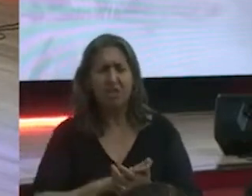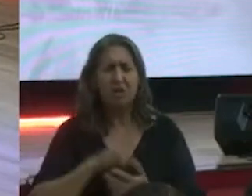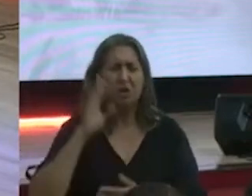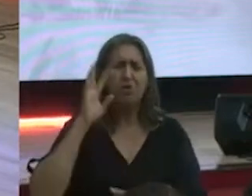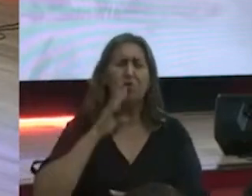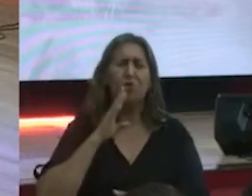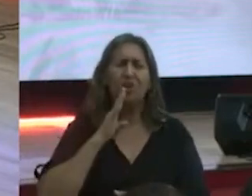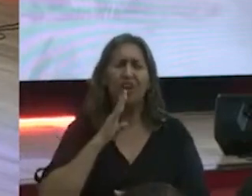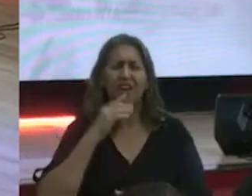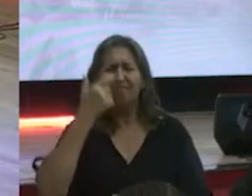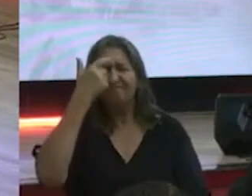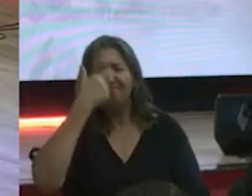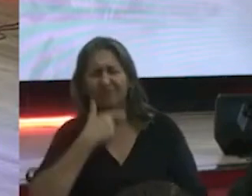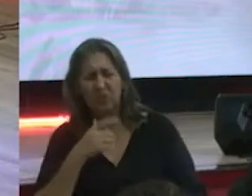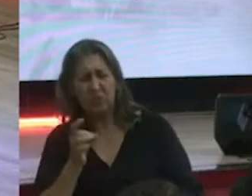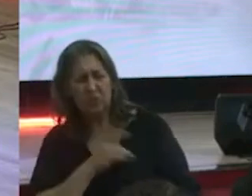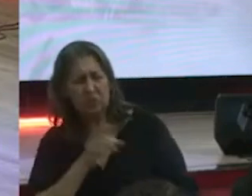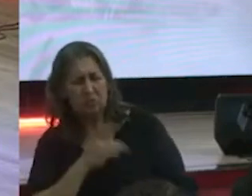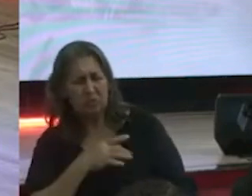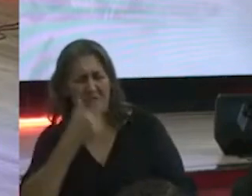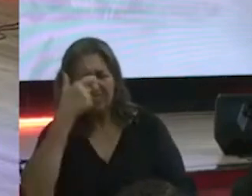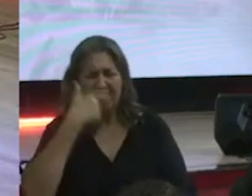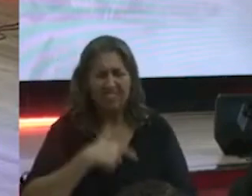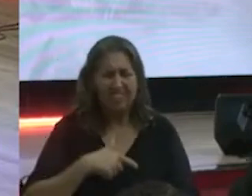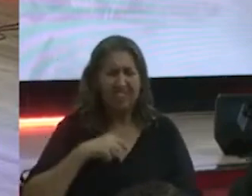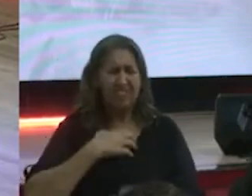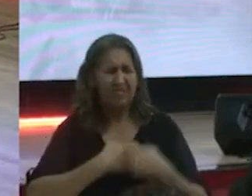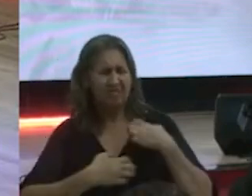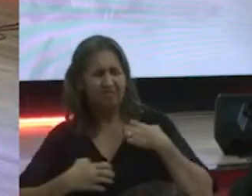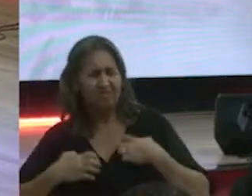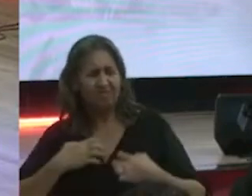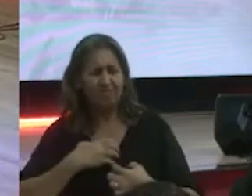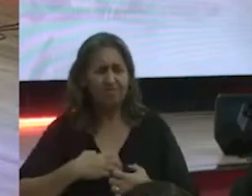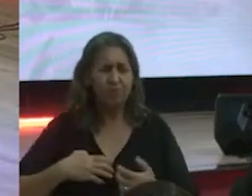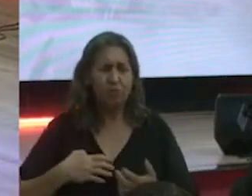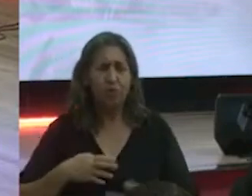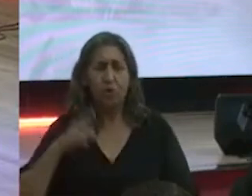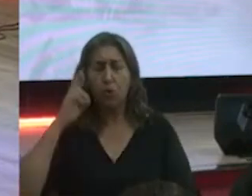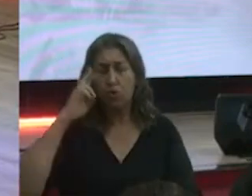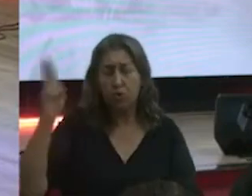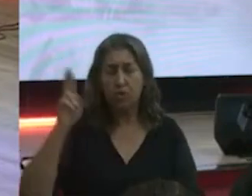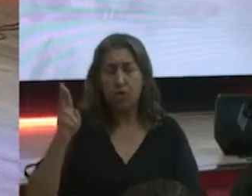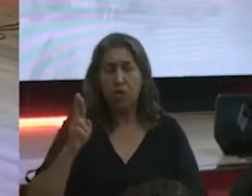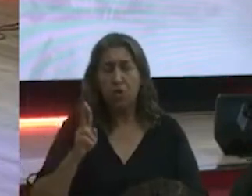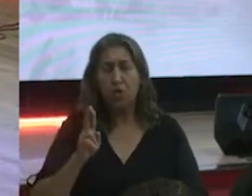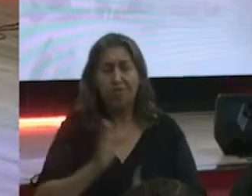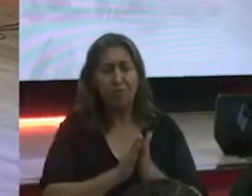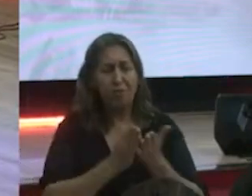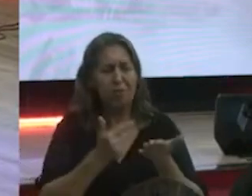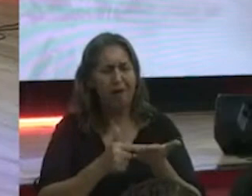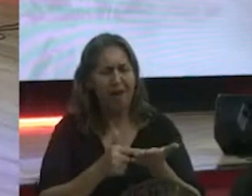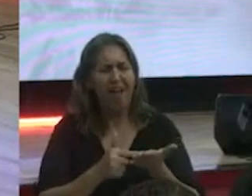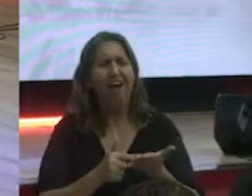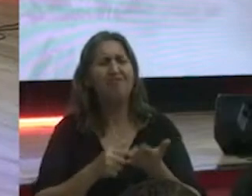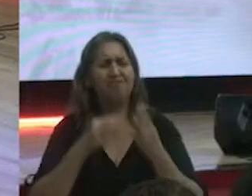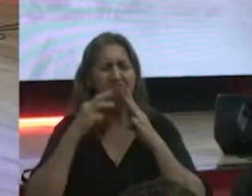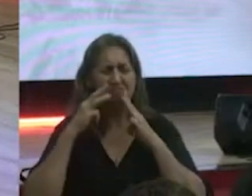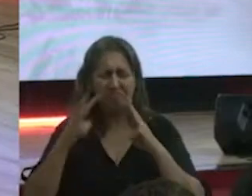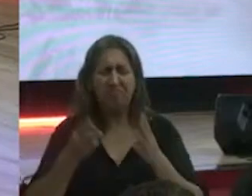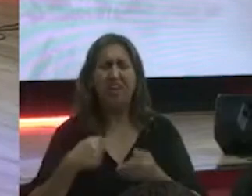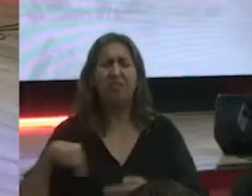debilidades nossos medos nossas angústias e o senhor tem uma palavra para nós nesta